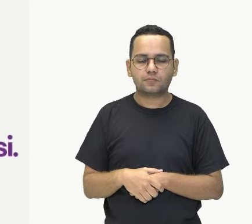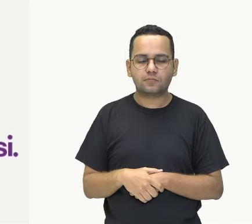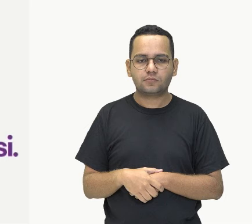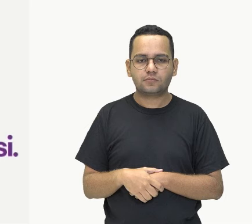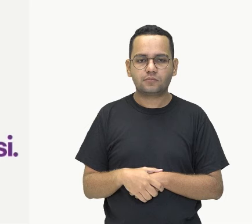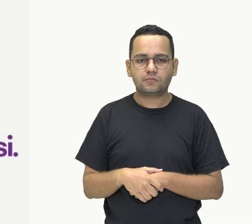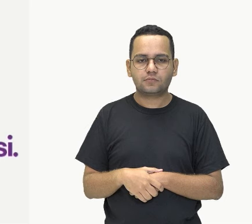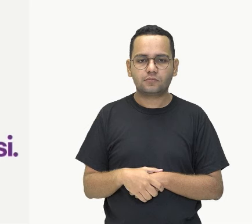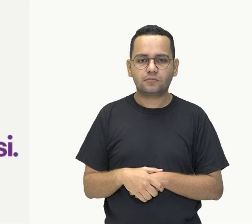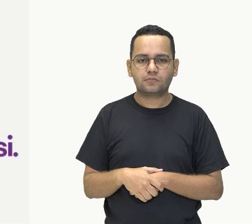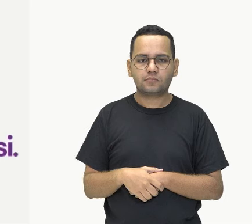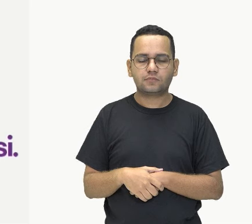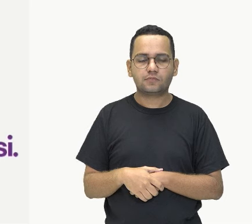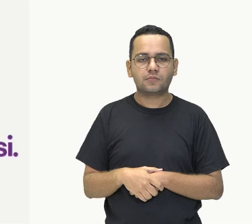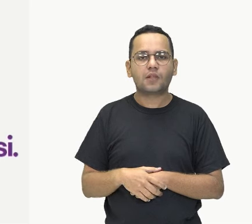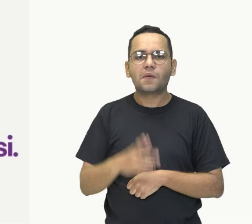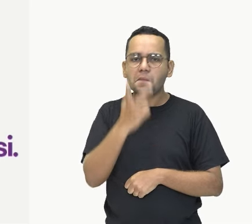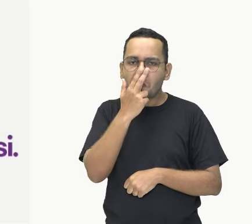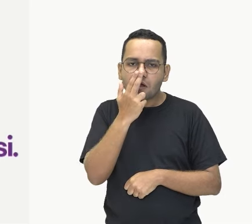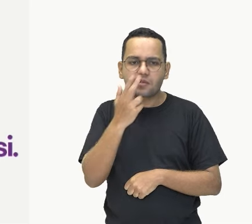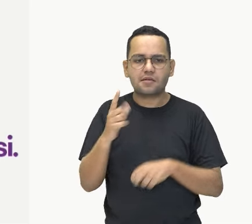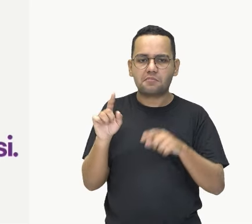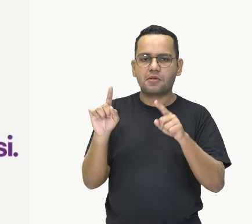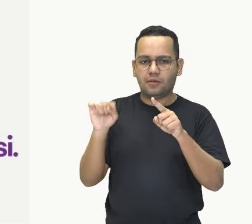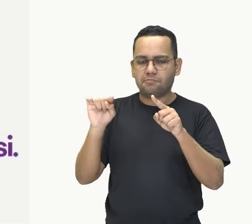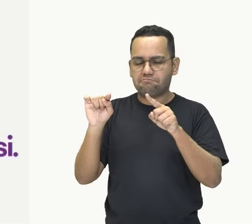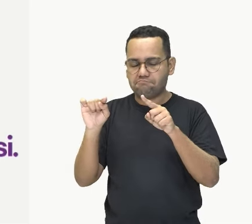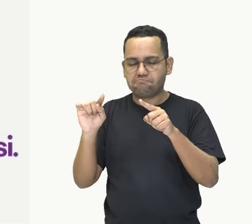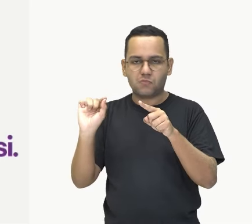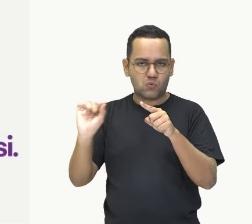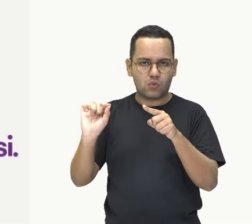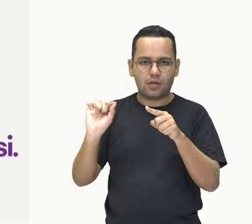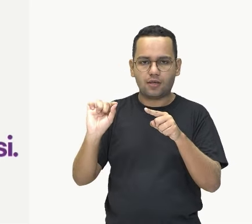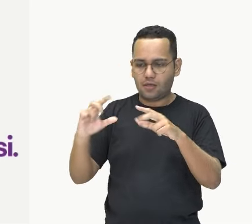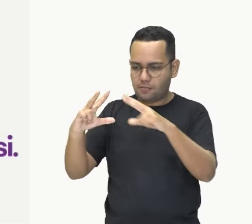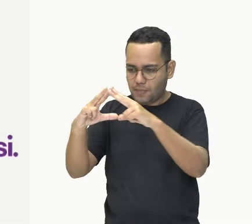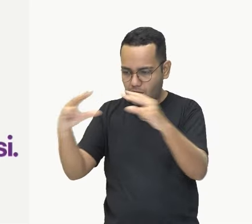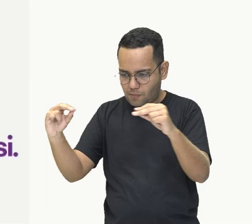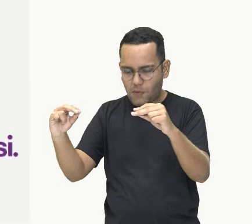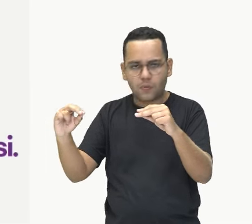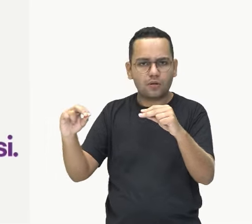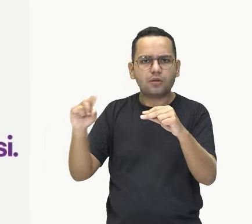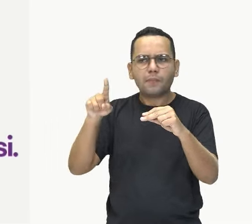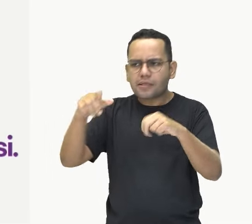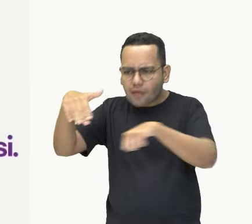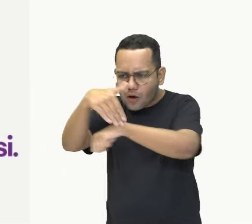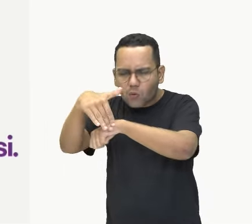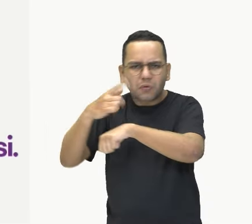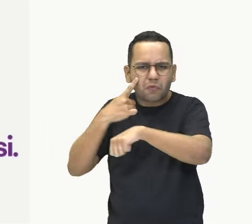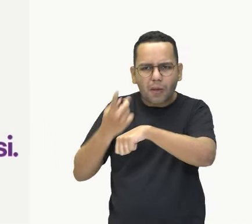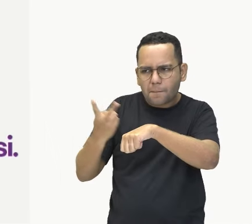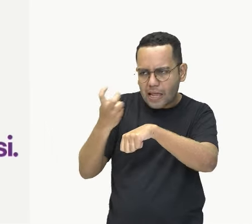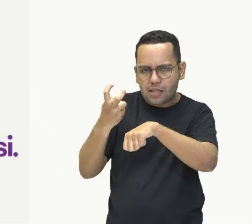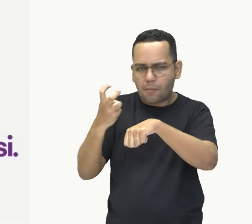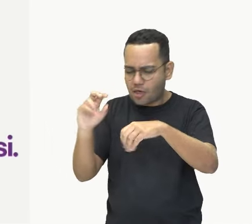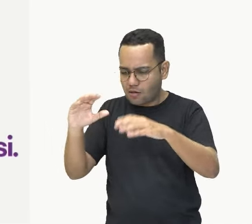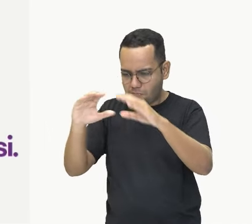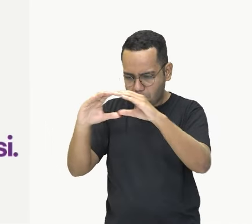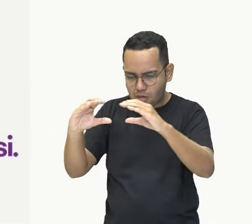vai encaixando um no outro para montar, às vezes, uma calçada. Tá? Aquilo é um paralelepípedo. É como se fosse um bloco